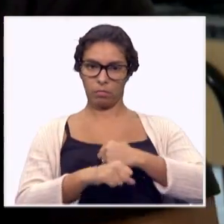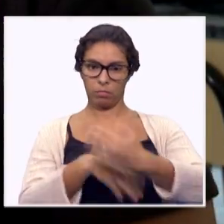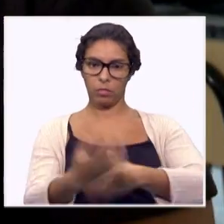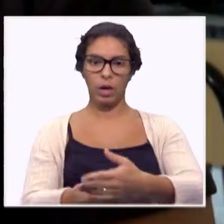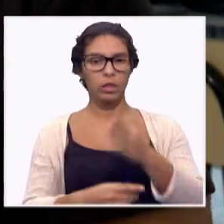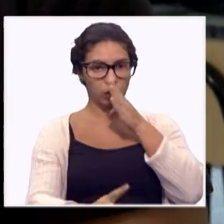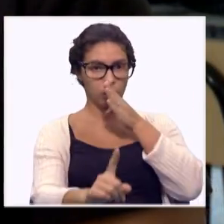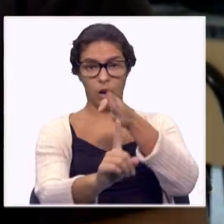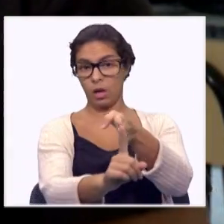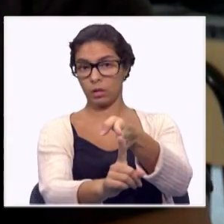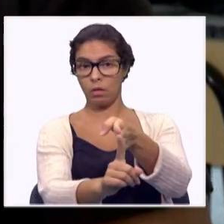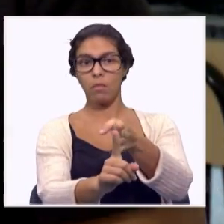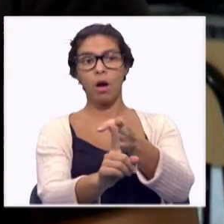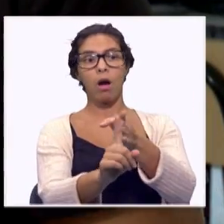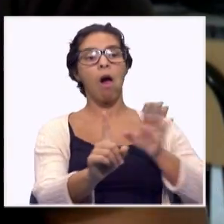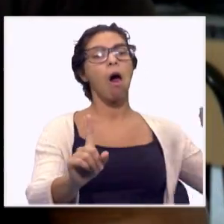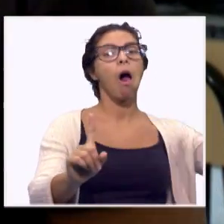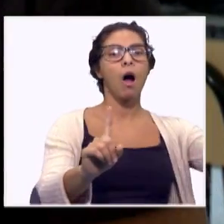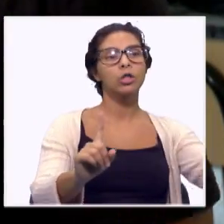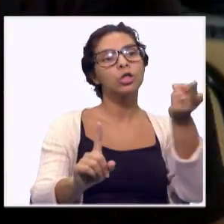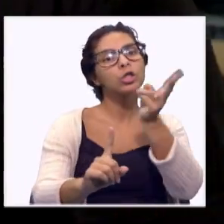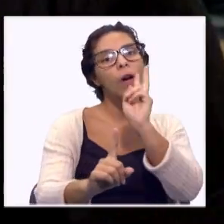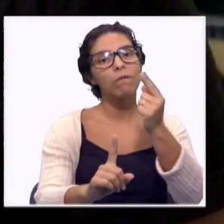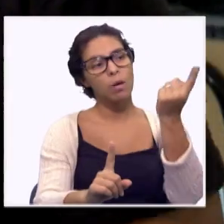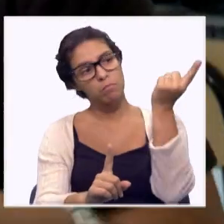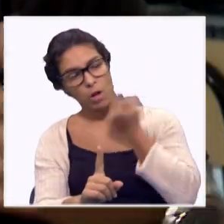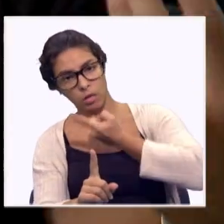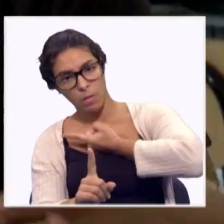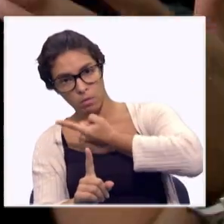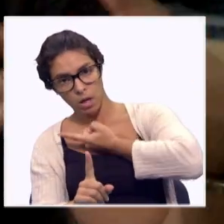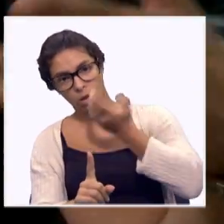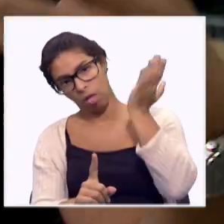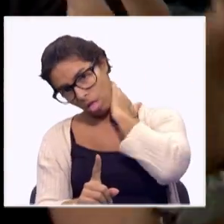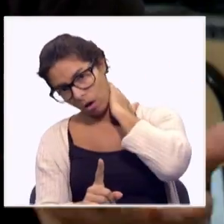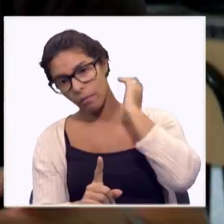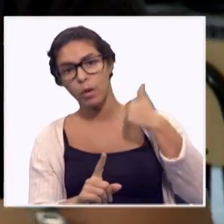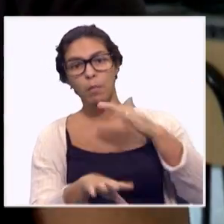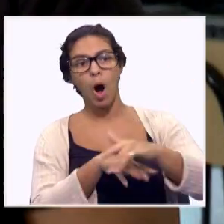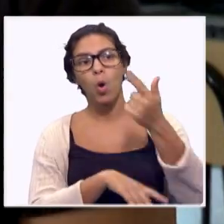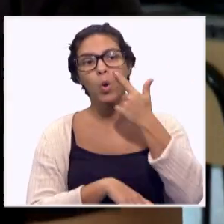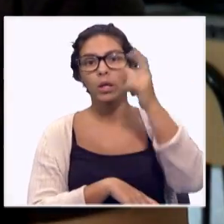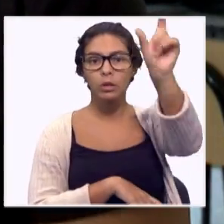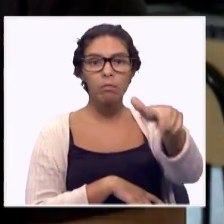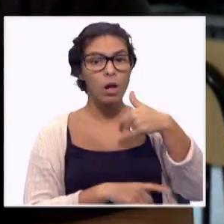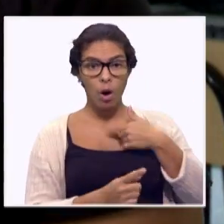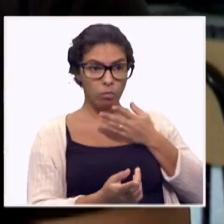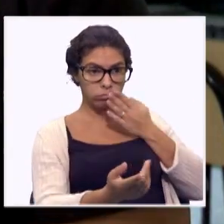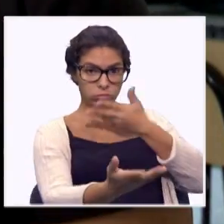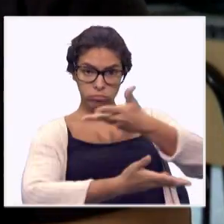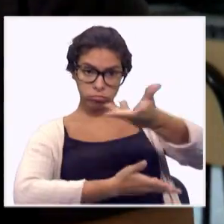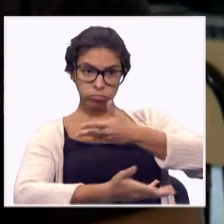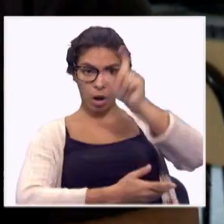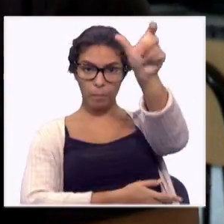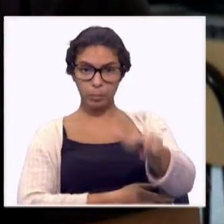fazer as coisas para os clientes, é direto connosco, ou seja, não tenho um chefe que me esteja a dizer tens que fazer assim, assim, assim, porque eu conheço o cliente. Não, tu vais falar